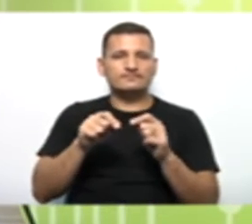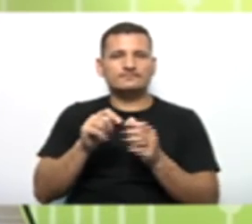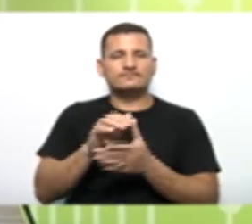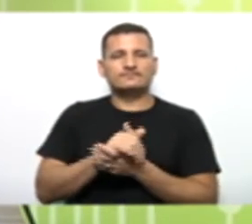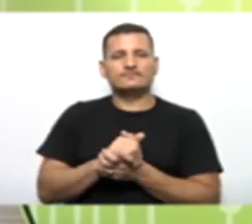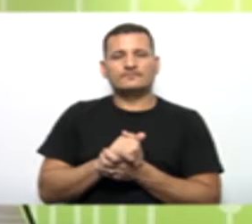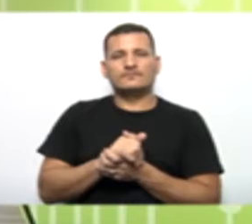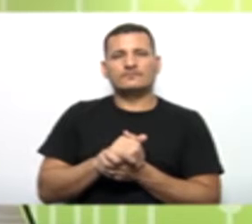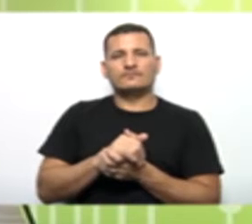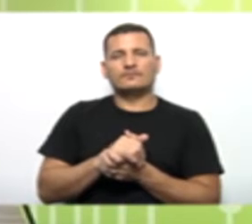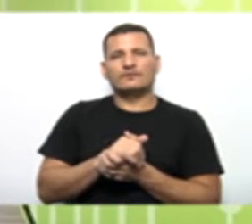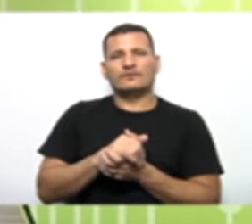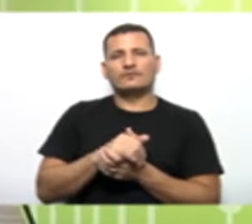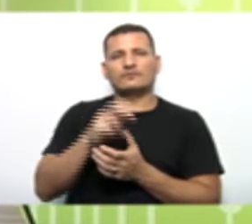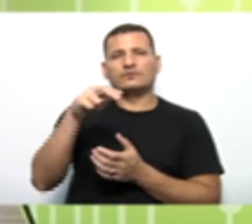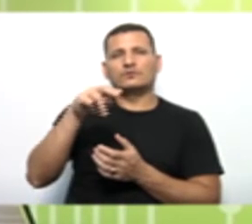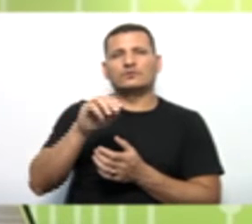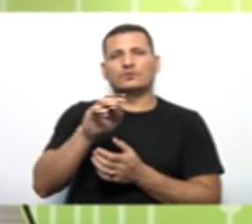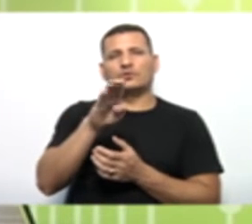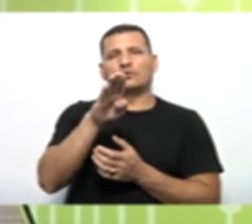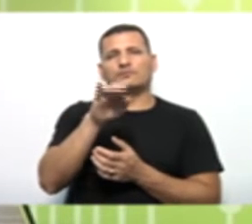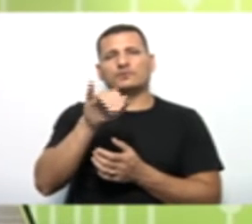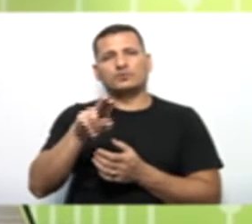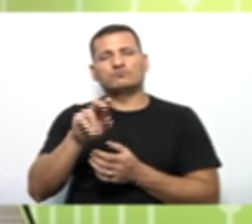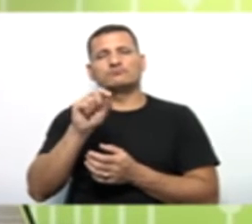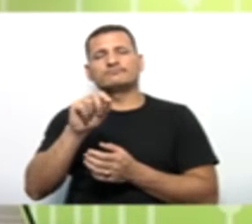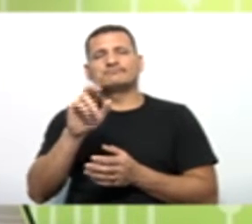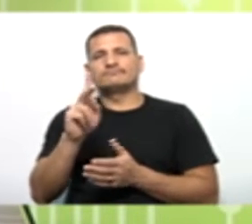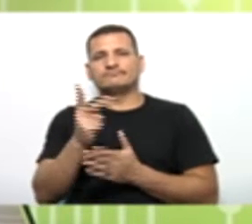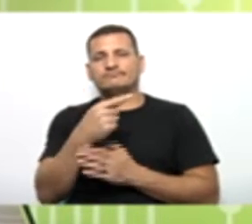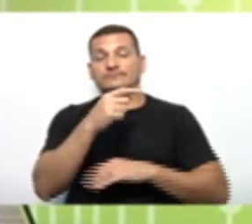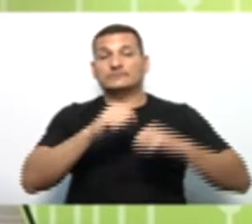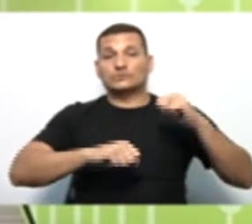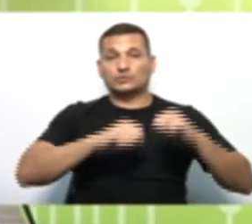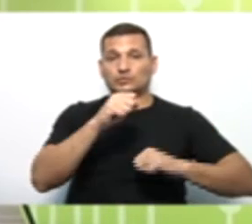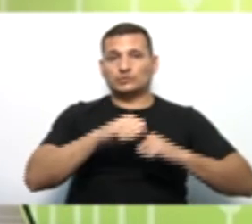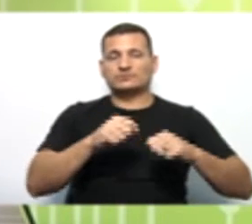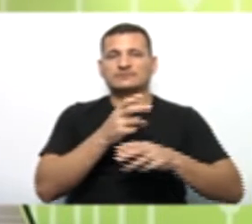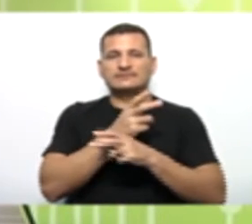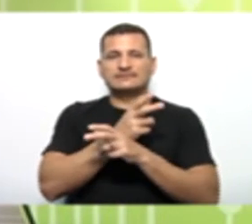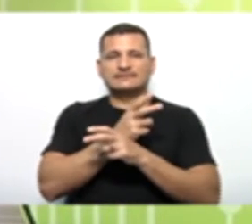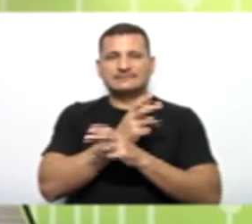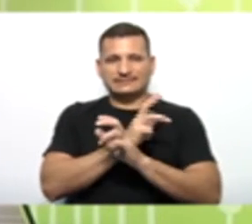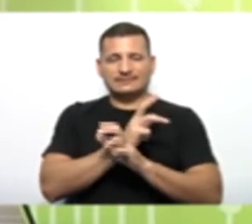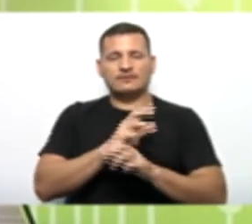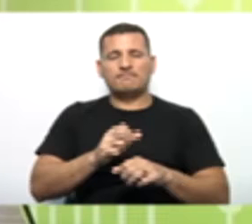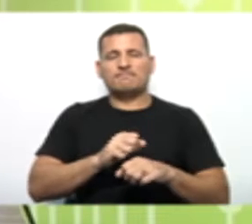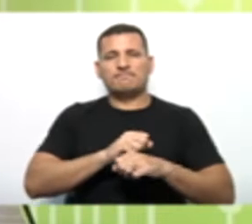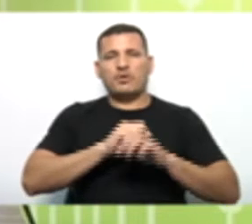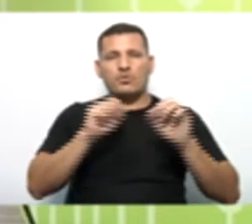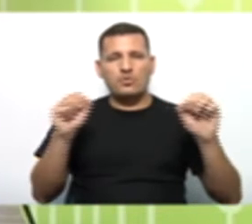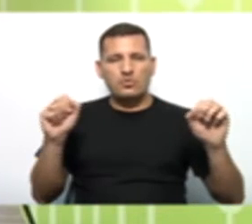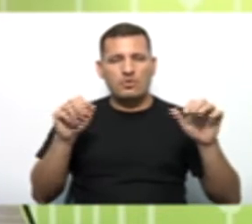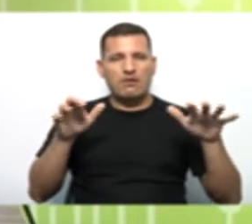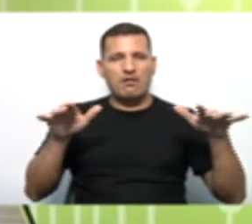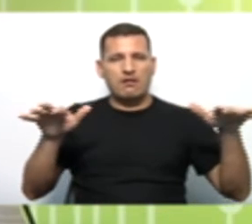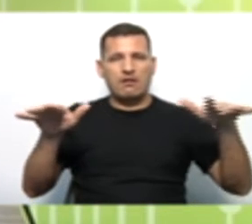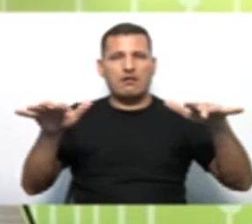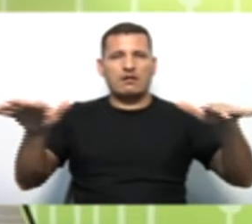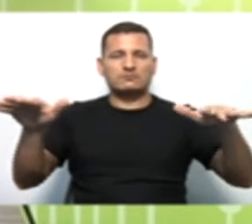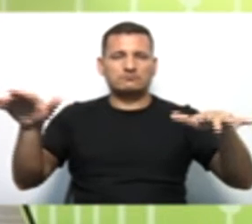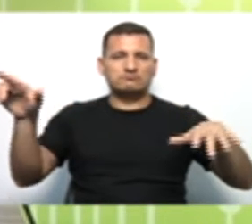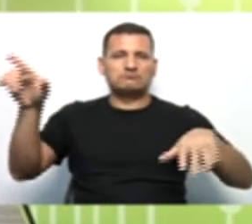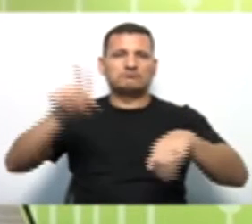Chernobyl, onde uma indústria nuclear explodiu, contaminou todo o meio ambiente e até hoje